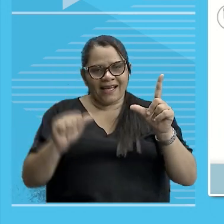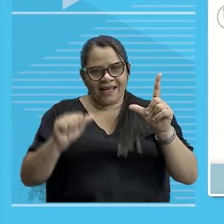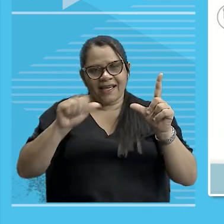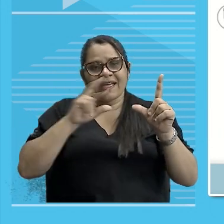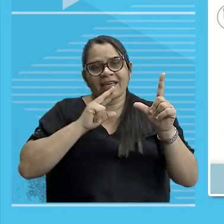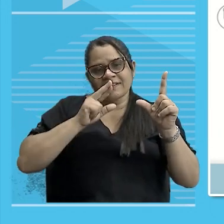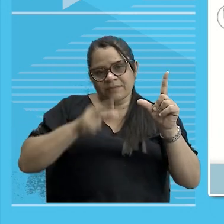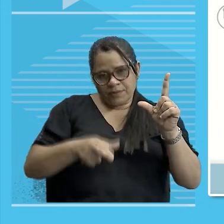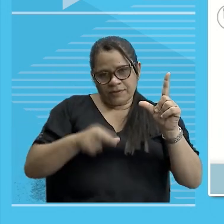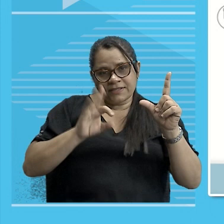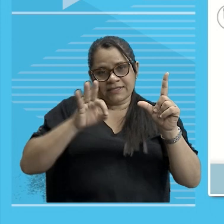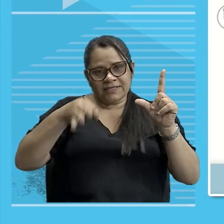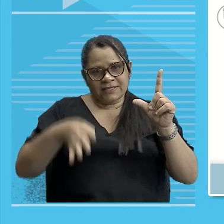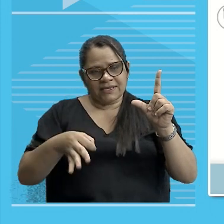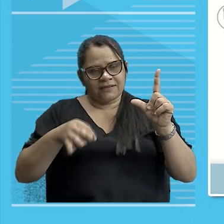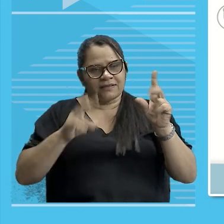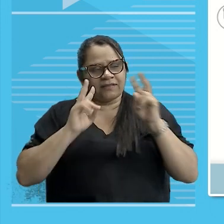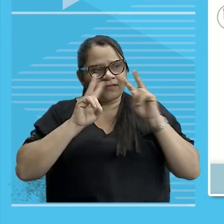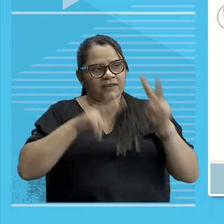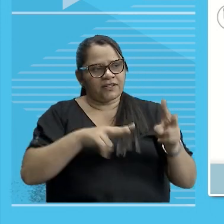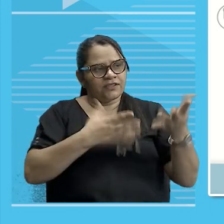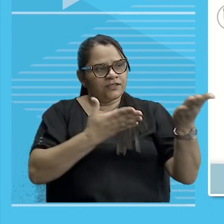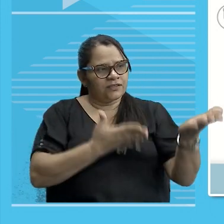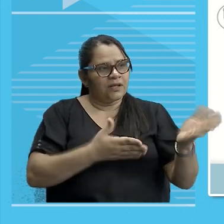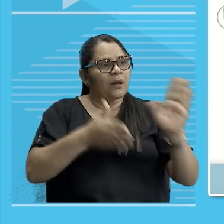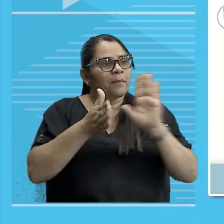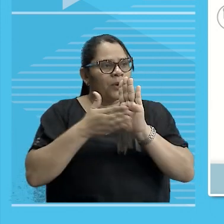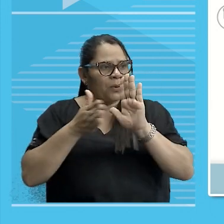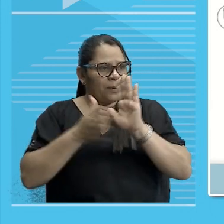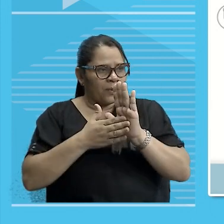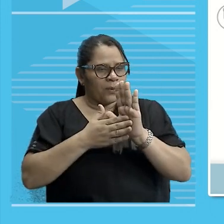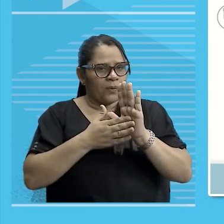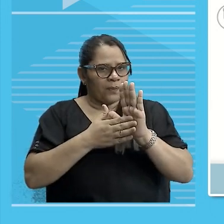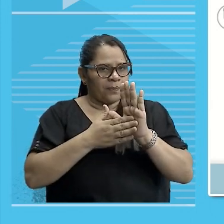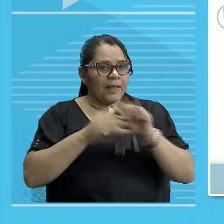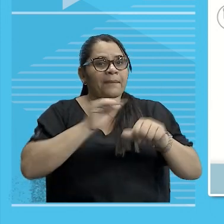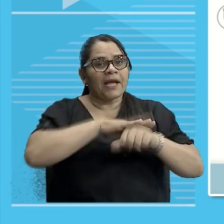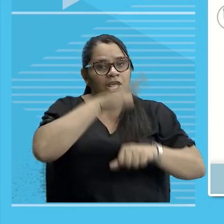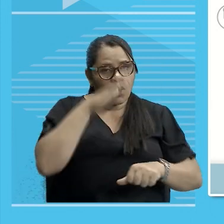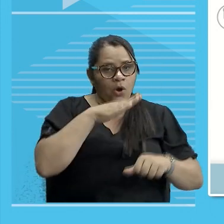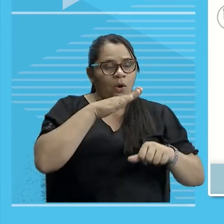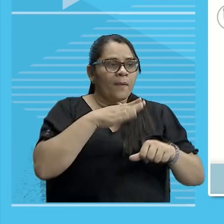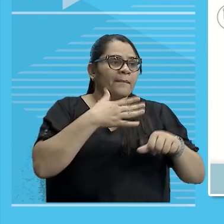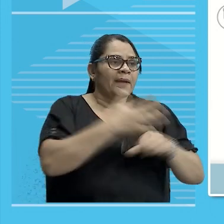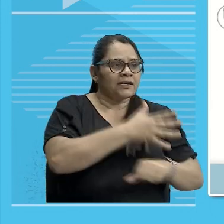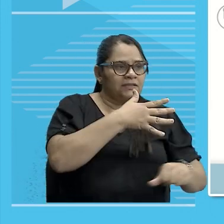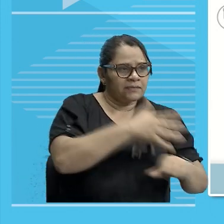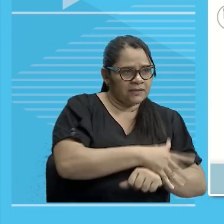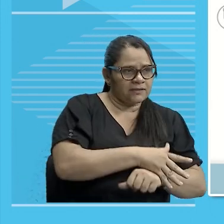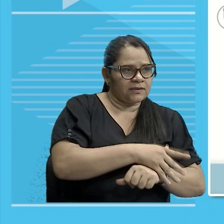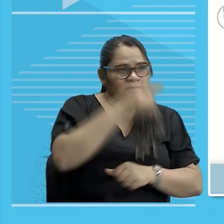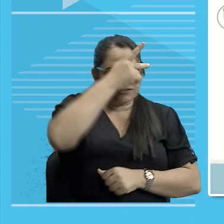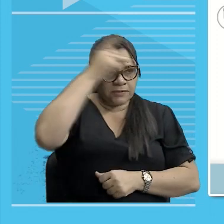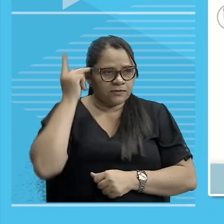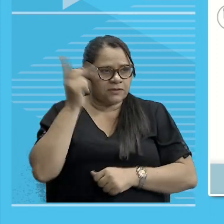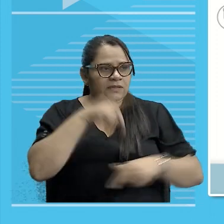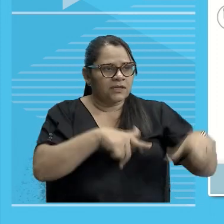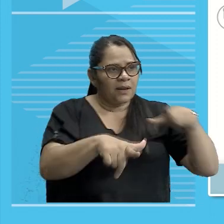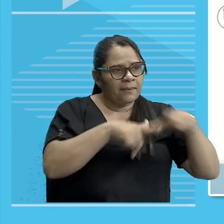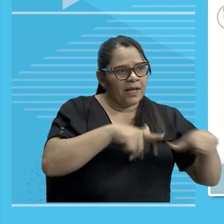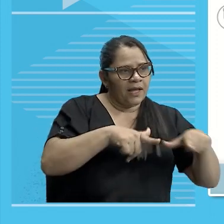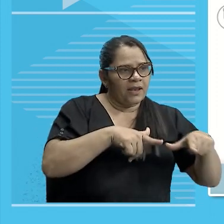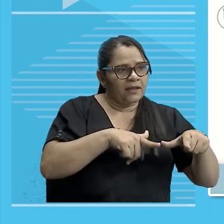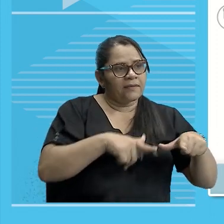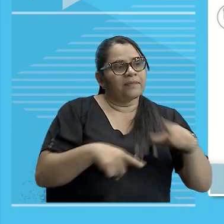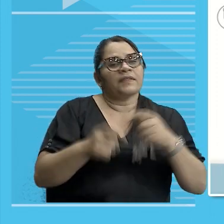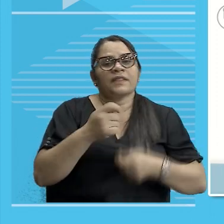é a letra A propor maior participação dos trabalhadores nas atividades de planejamento e controle gente